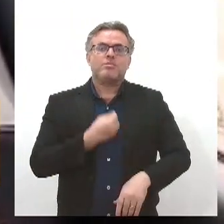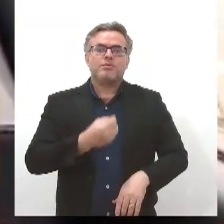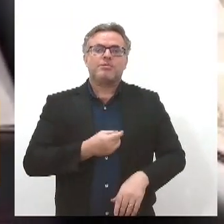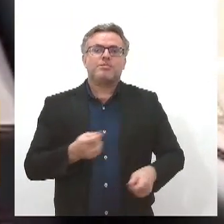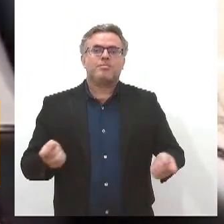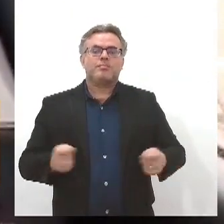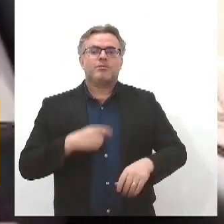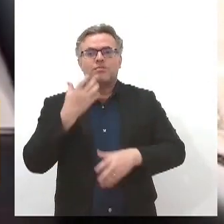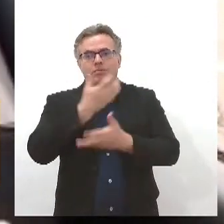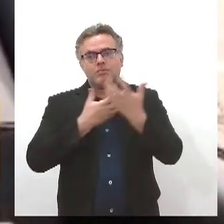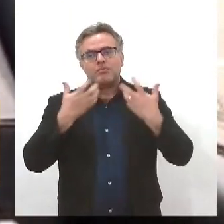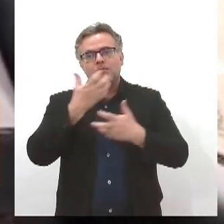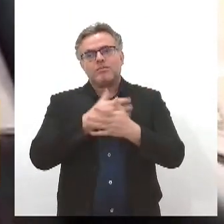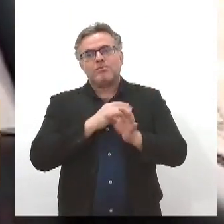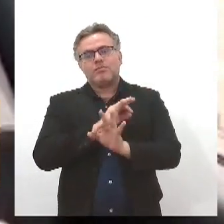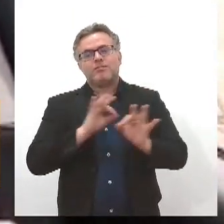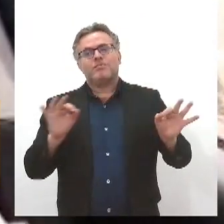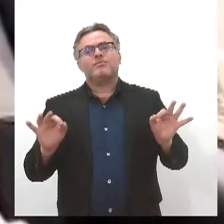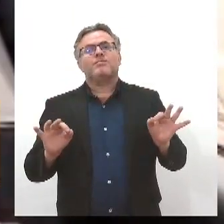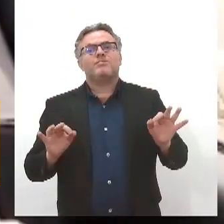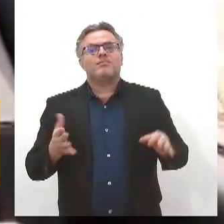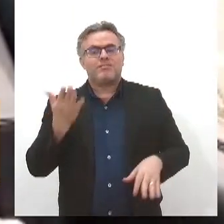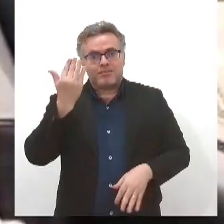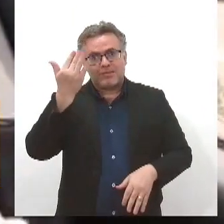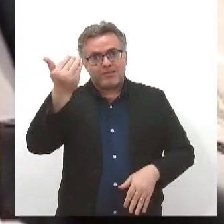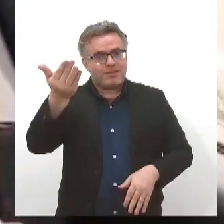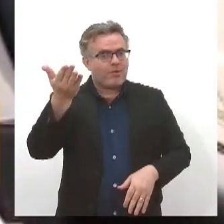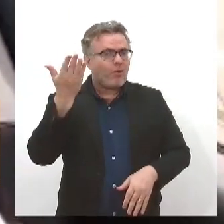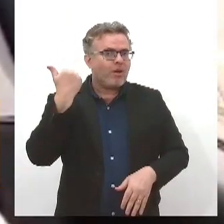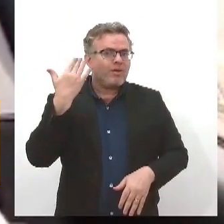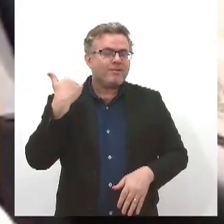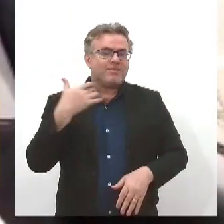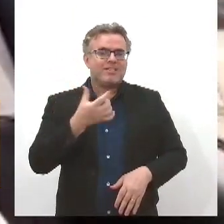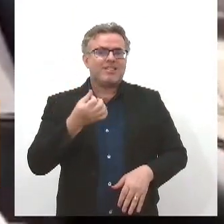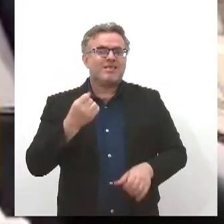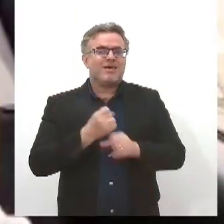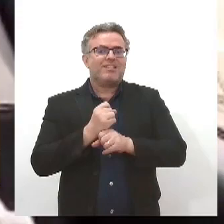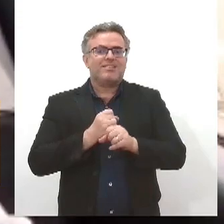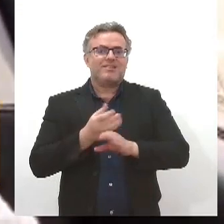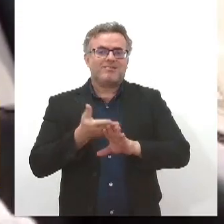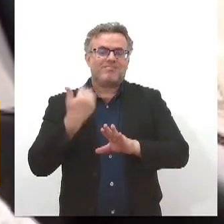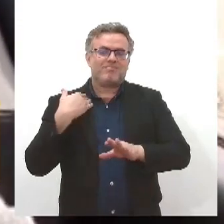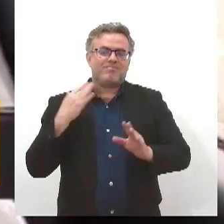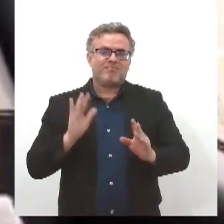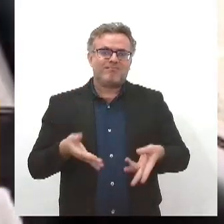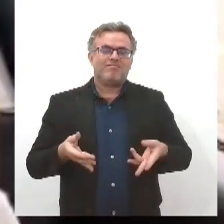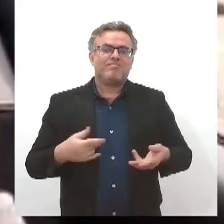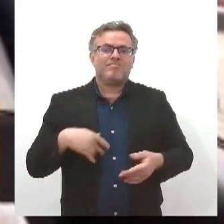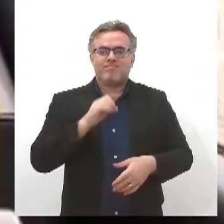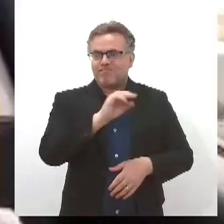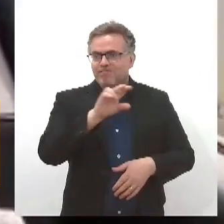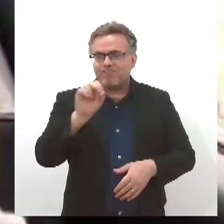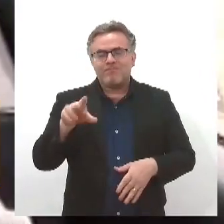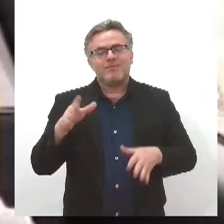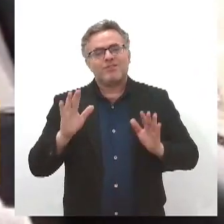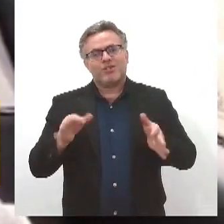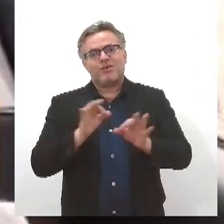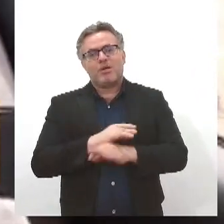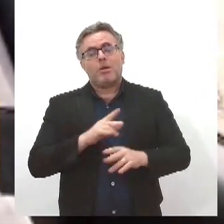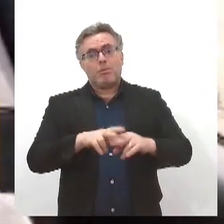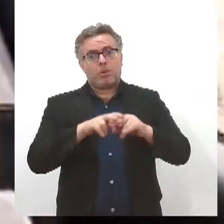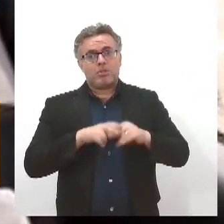músicas que foram sucesso há 50 anos, 60 anos atrás. Tá? Então, a gente faz questão de mudar um pouco,